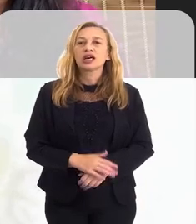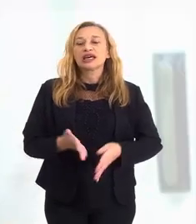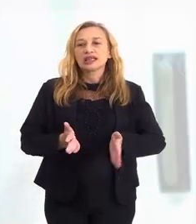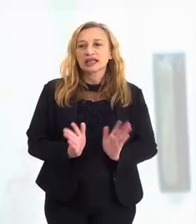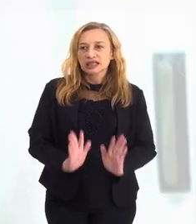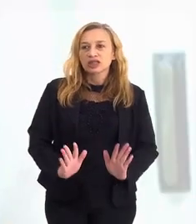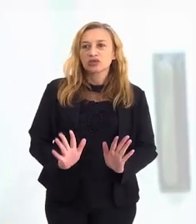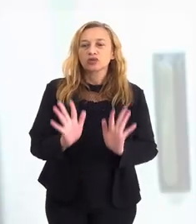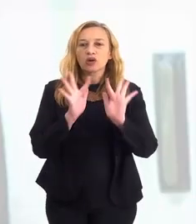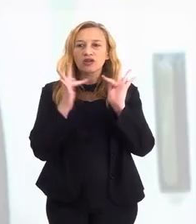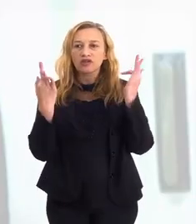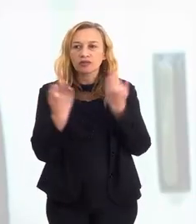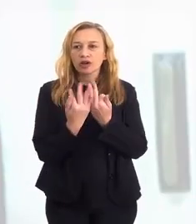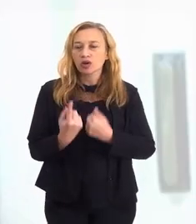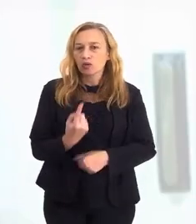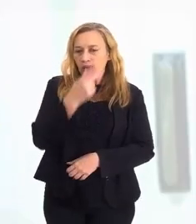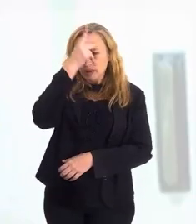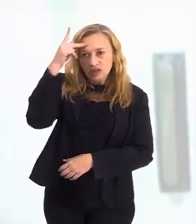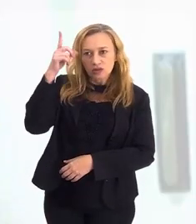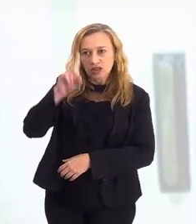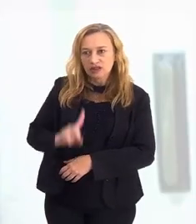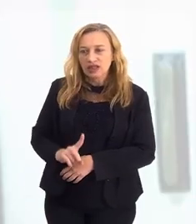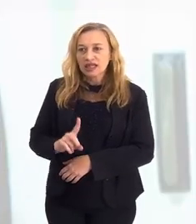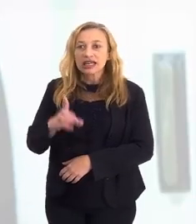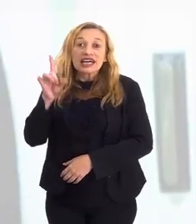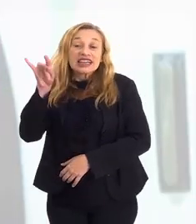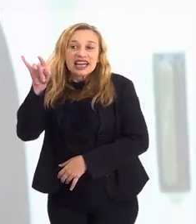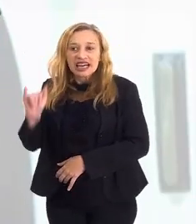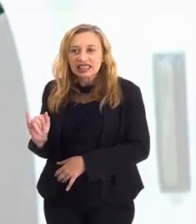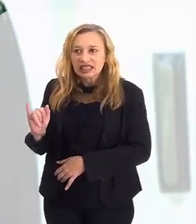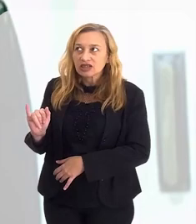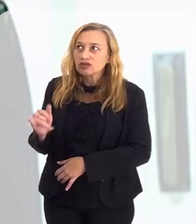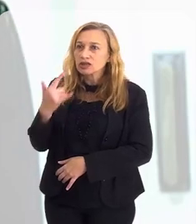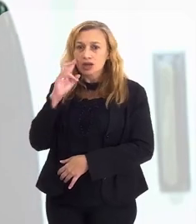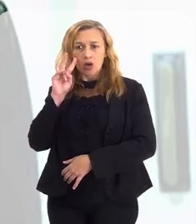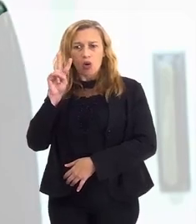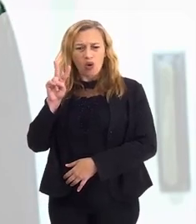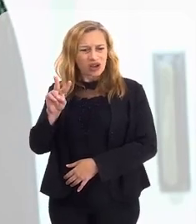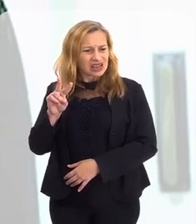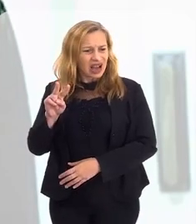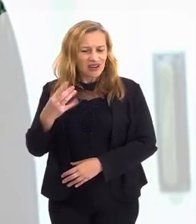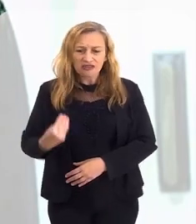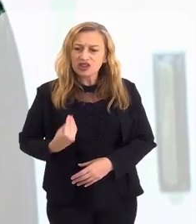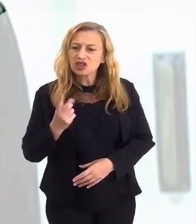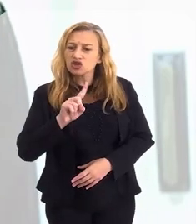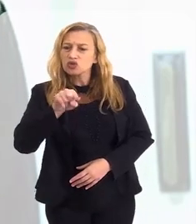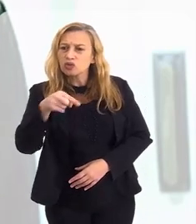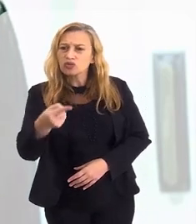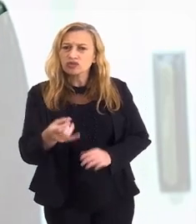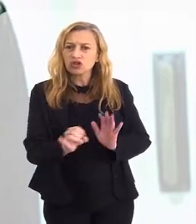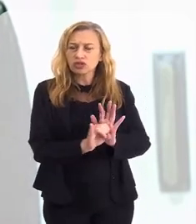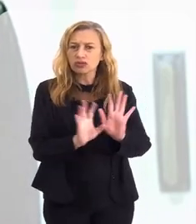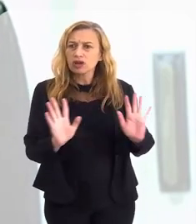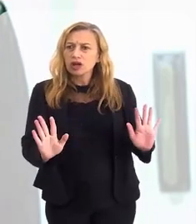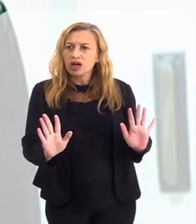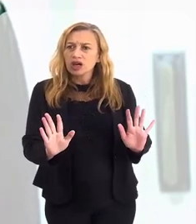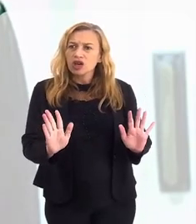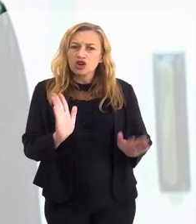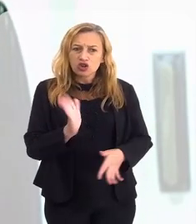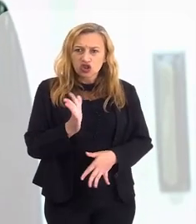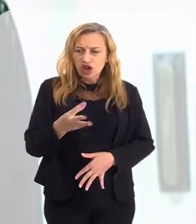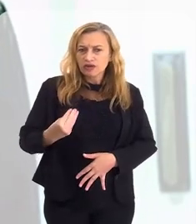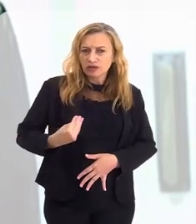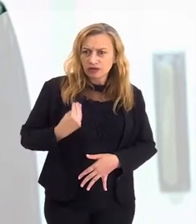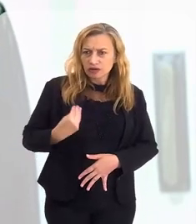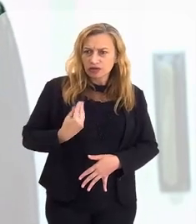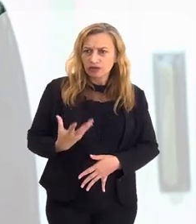E eu acho que ter nascido numa família com uma pessoa com deficiência, Dani, faz com que você olhe a vida de uma outra maneira. Então, assim,